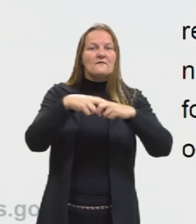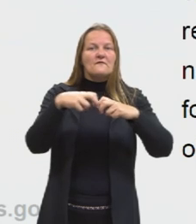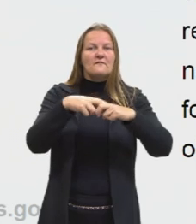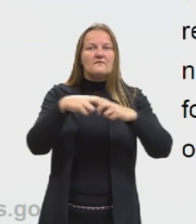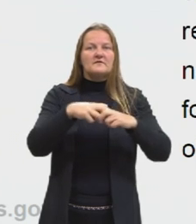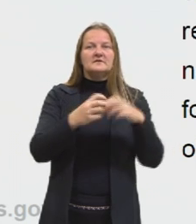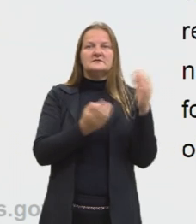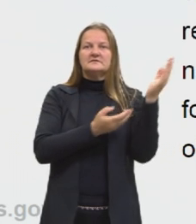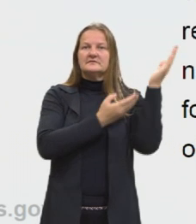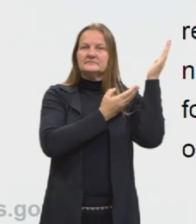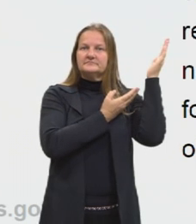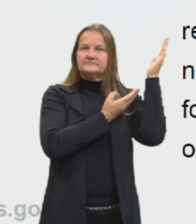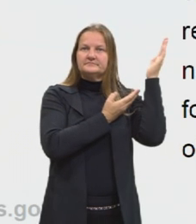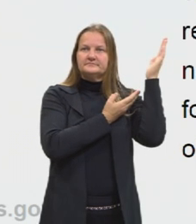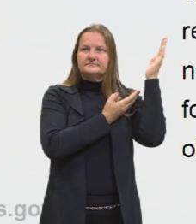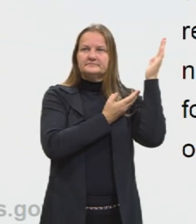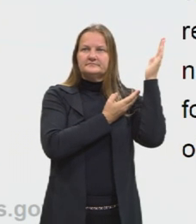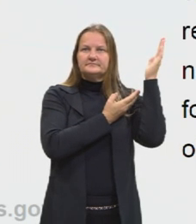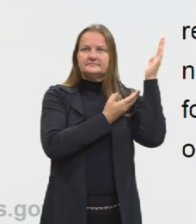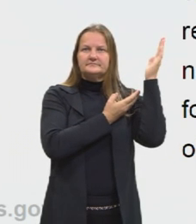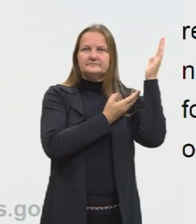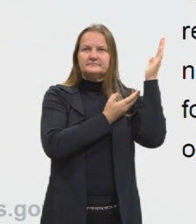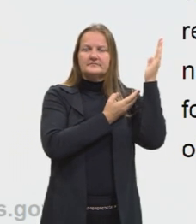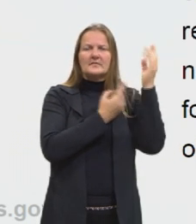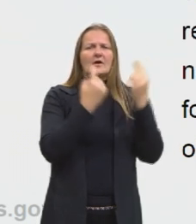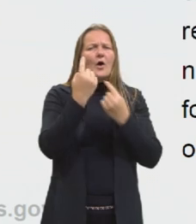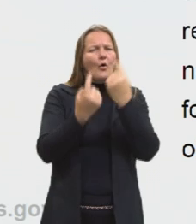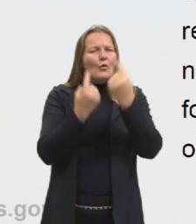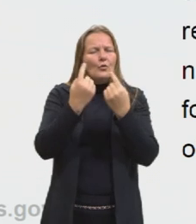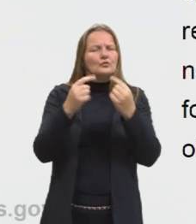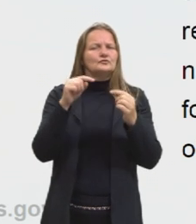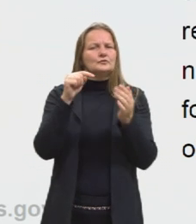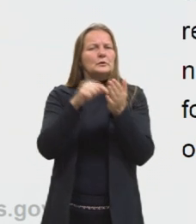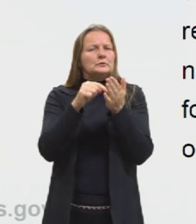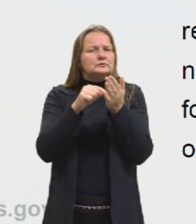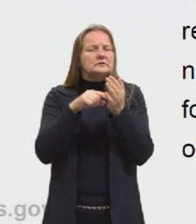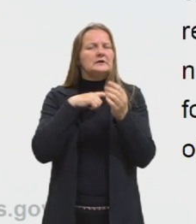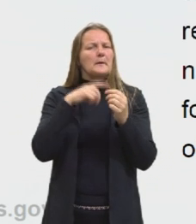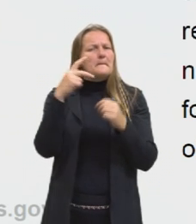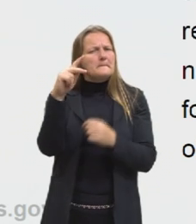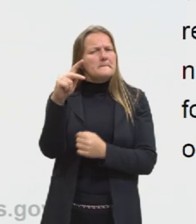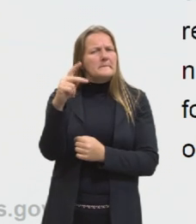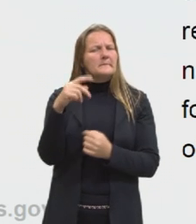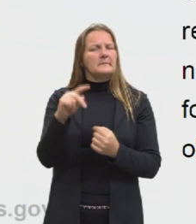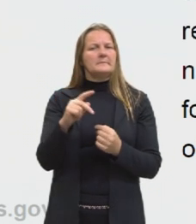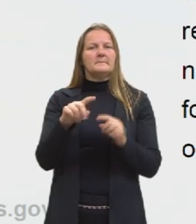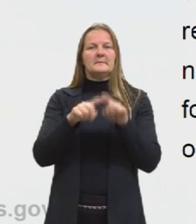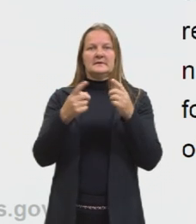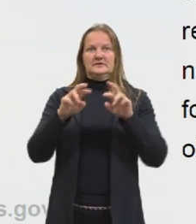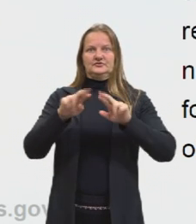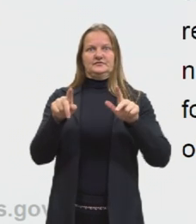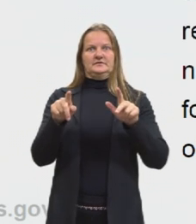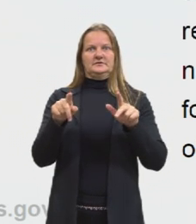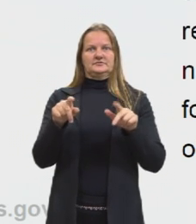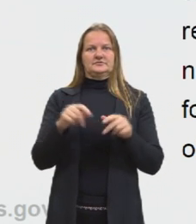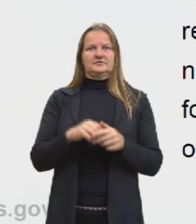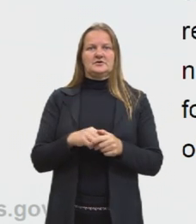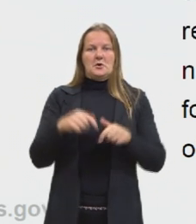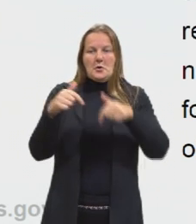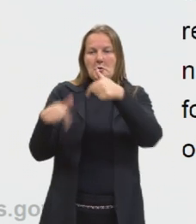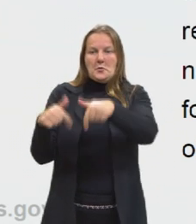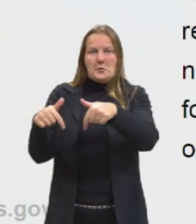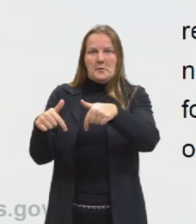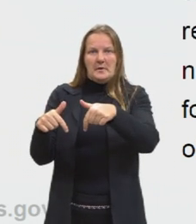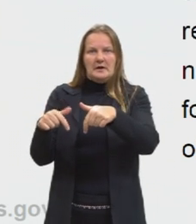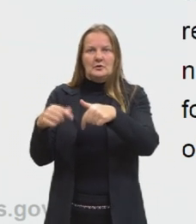trabalho aqui que a gente tá falando assim é tem alguns pontos parecidos certo mas é diferente então lembrem